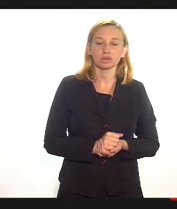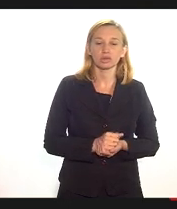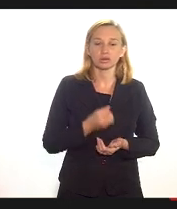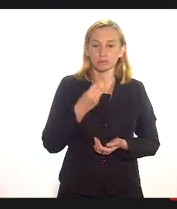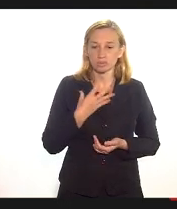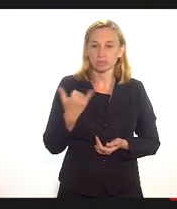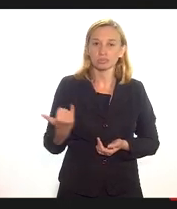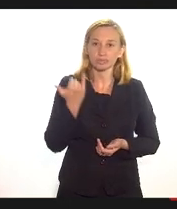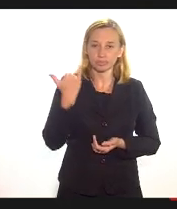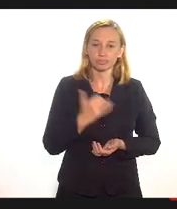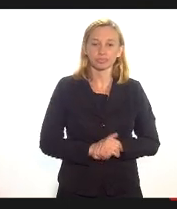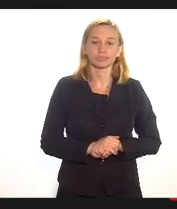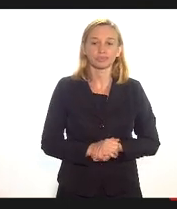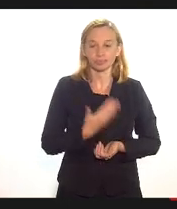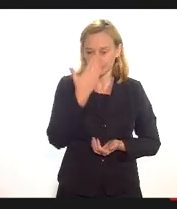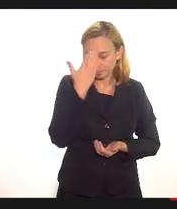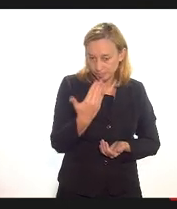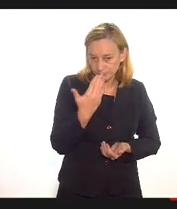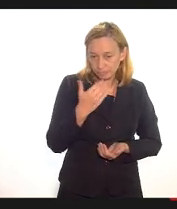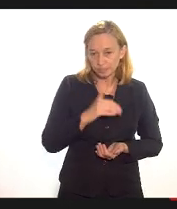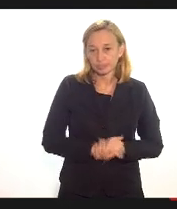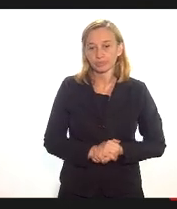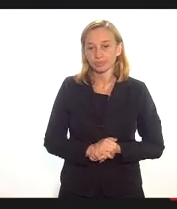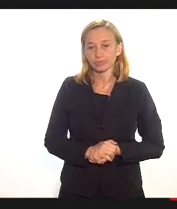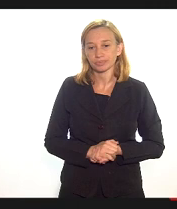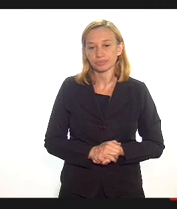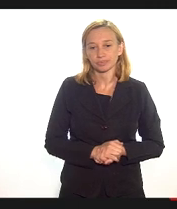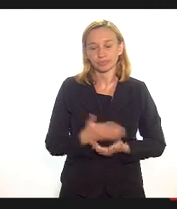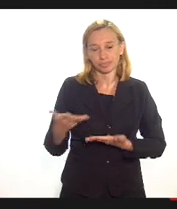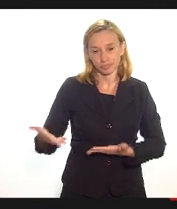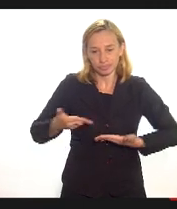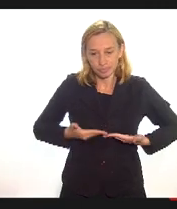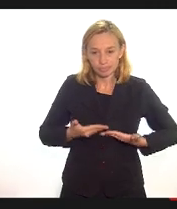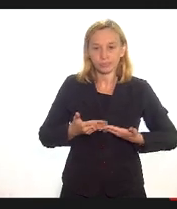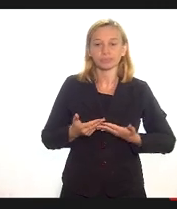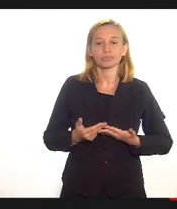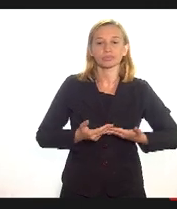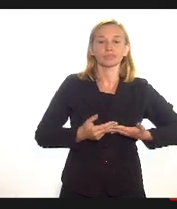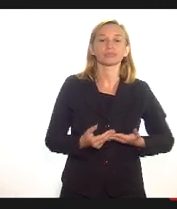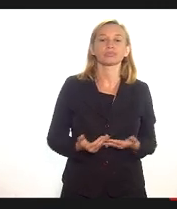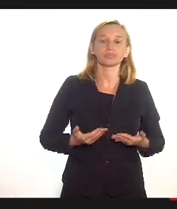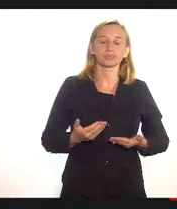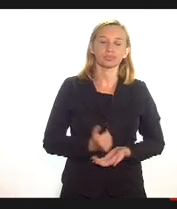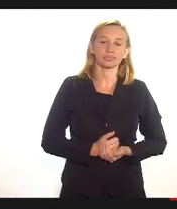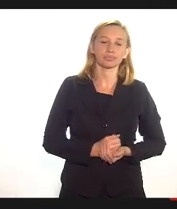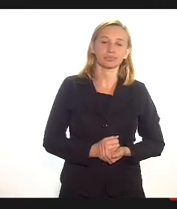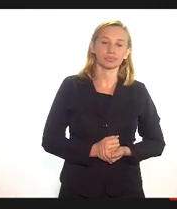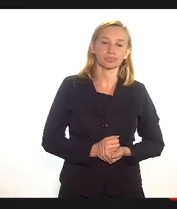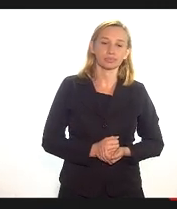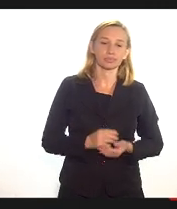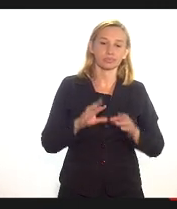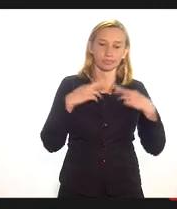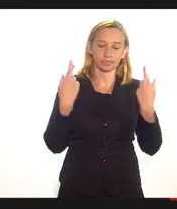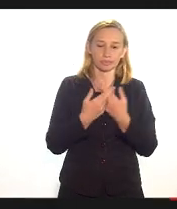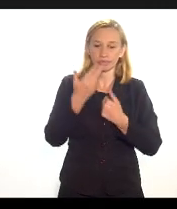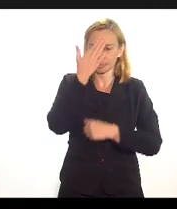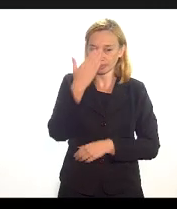muito importantes. Obrigado por estar convidado a participar dessa reunião. Muito obrigado a